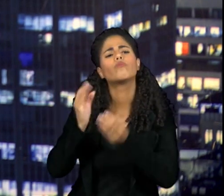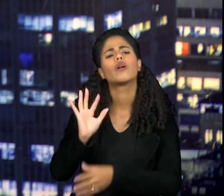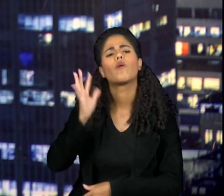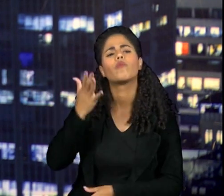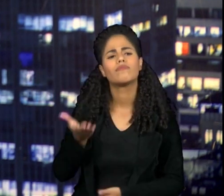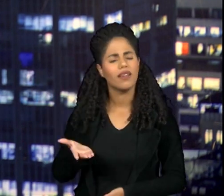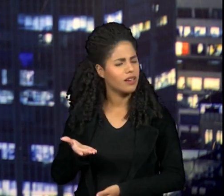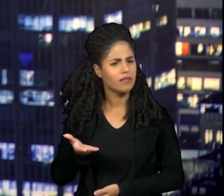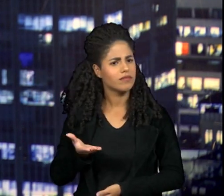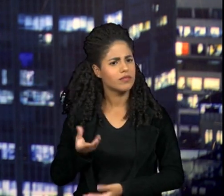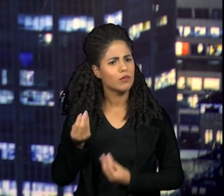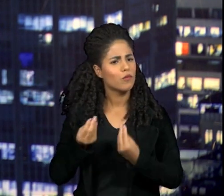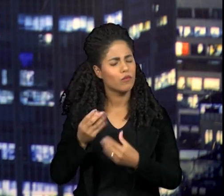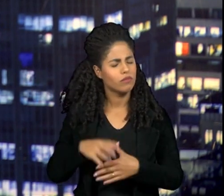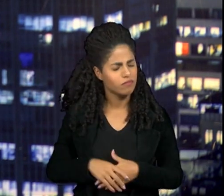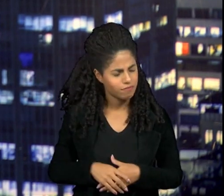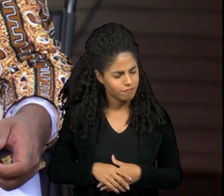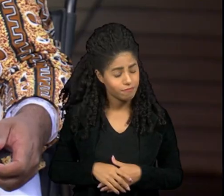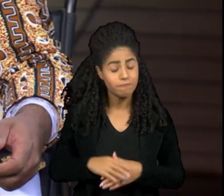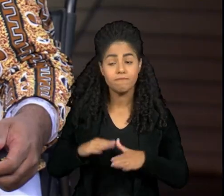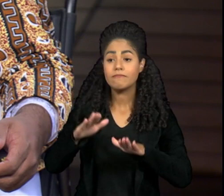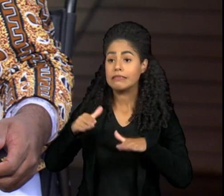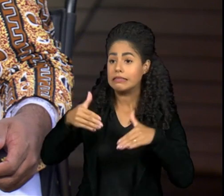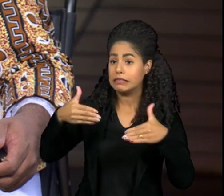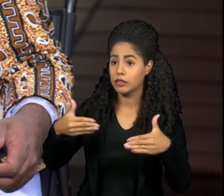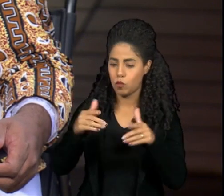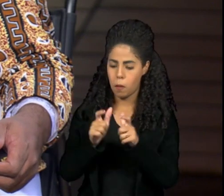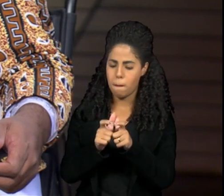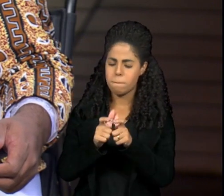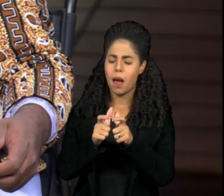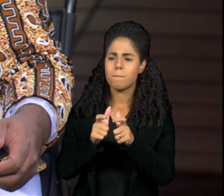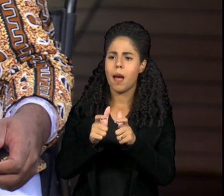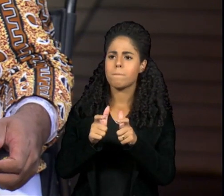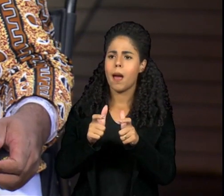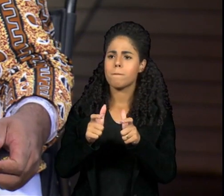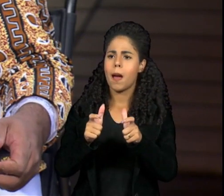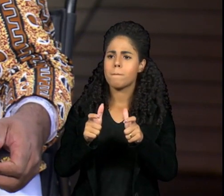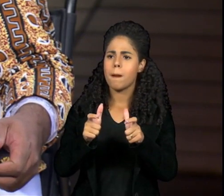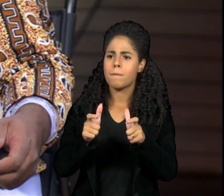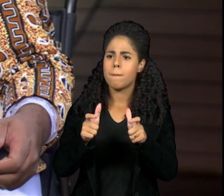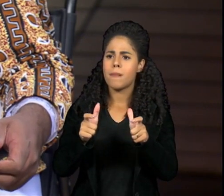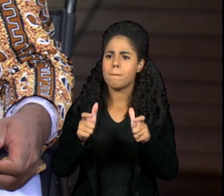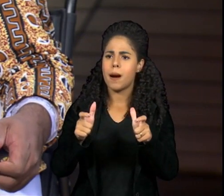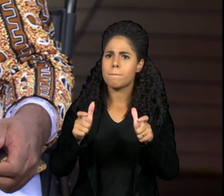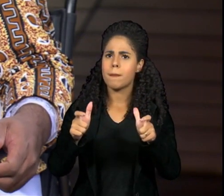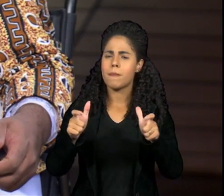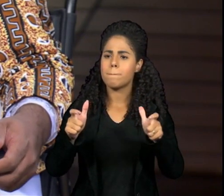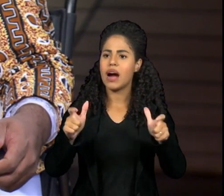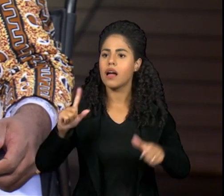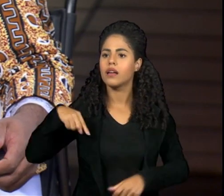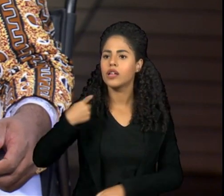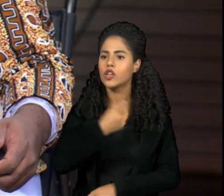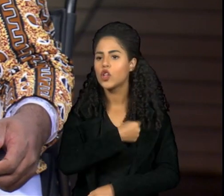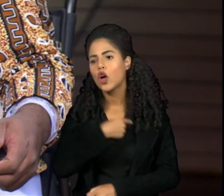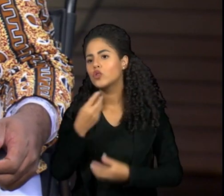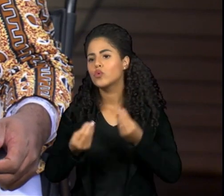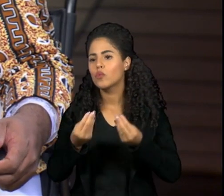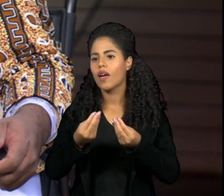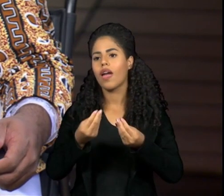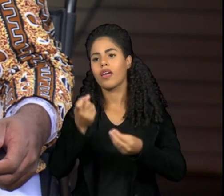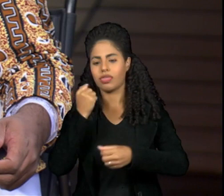essas perseguições? Então, isso tem aumentado porque nós derrubamos o mito da democracia